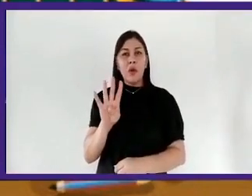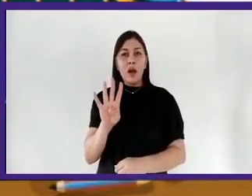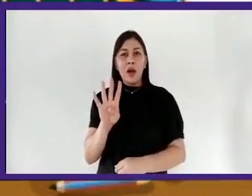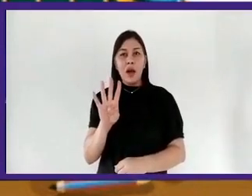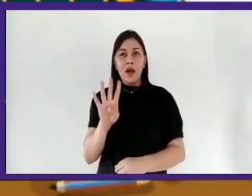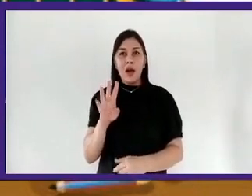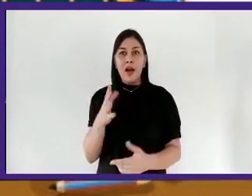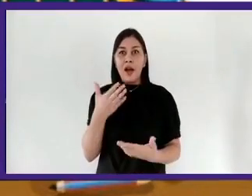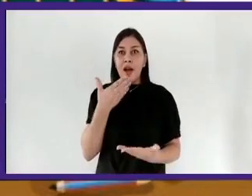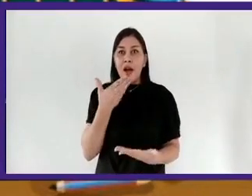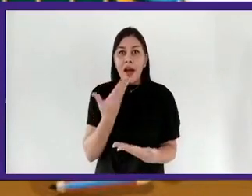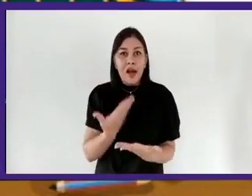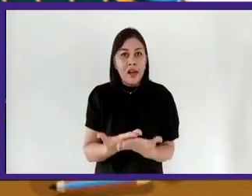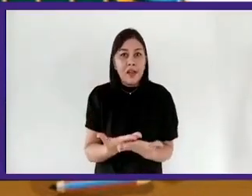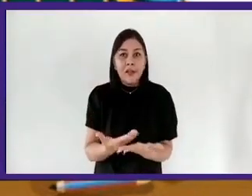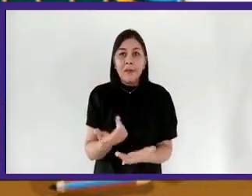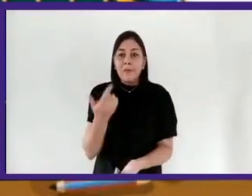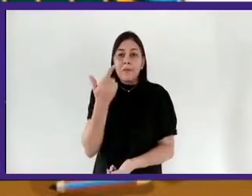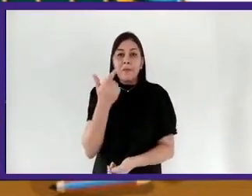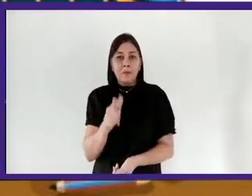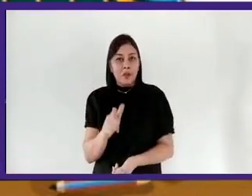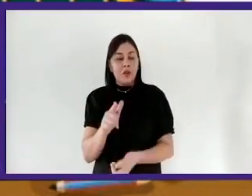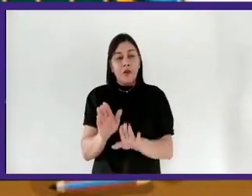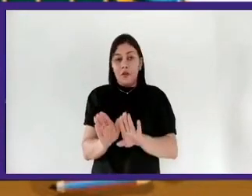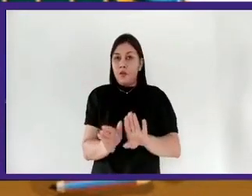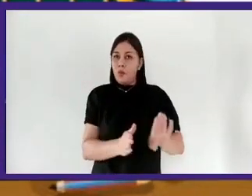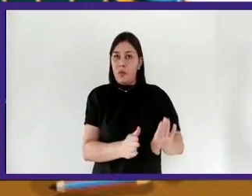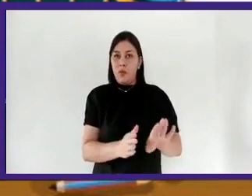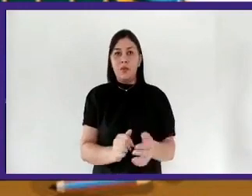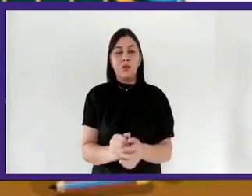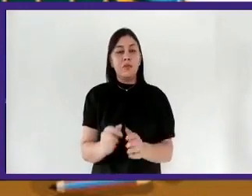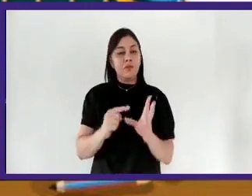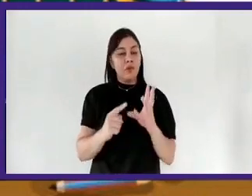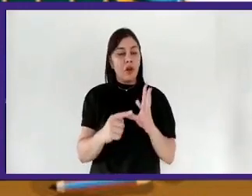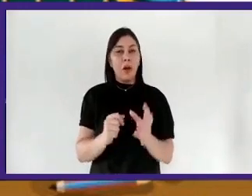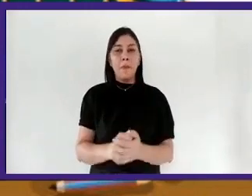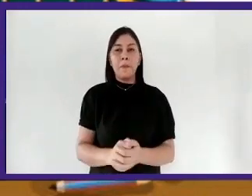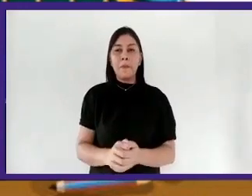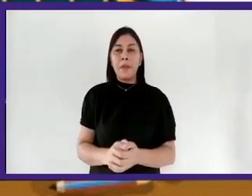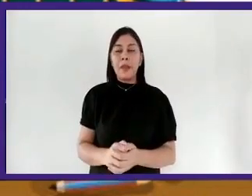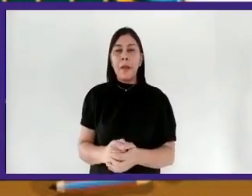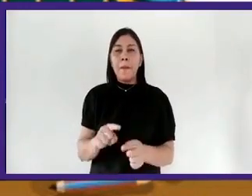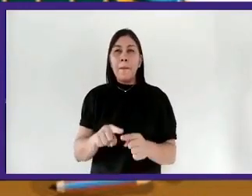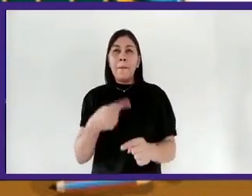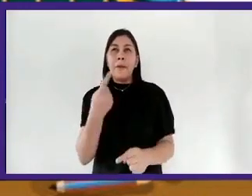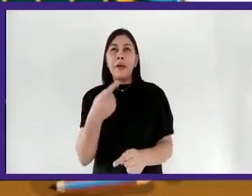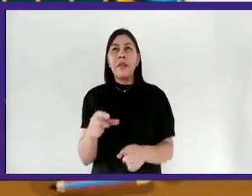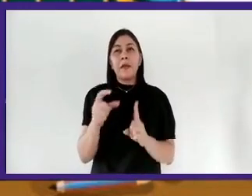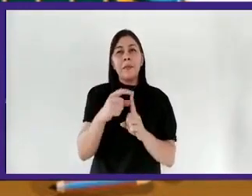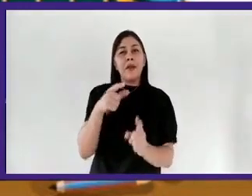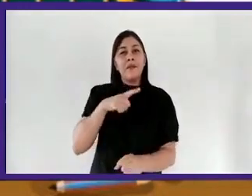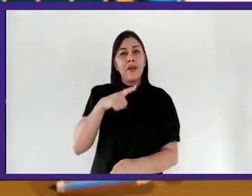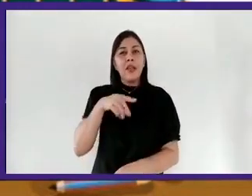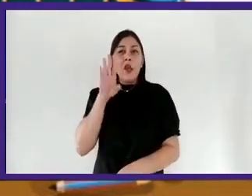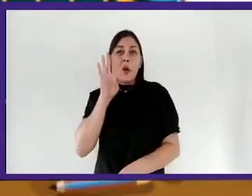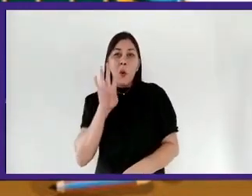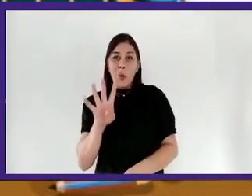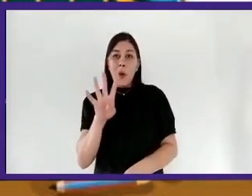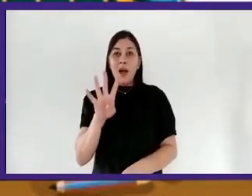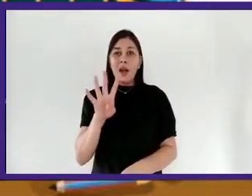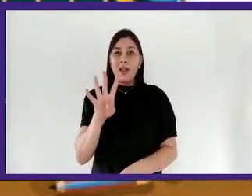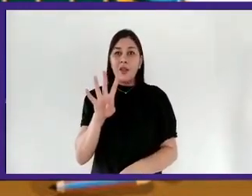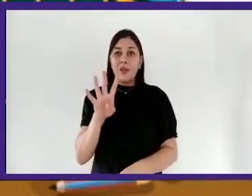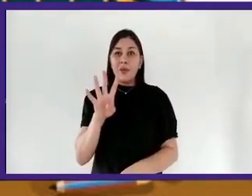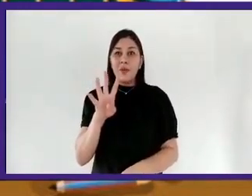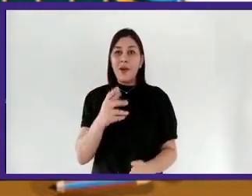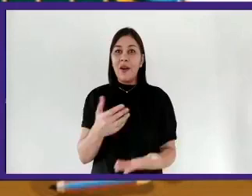1, 2, 3, 4. Aí se repetiu, né? Aí não conta. Então, nós encontramos na palavra brigadeiro 4 das